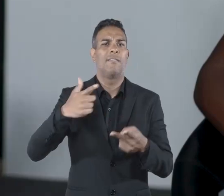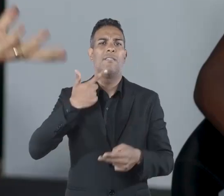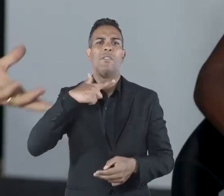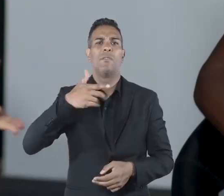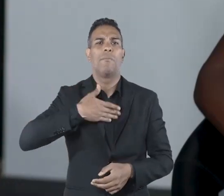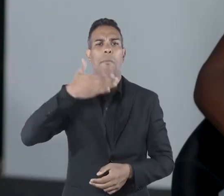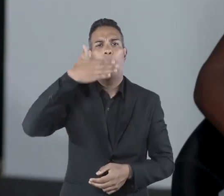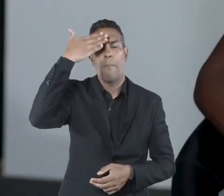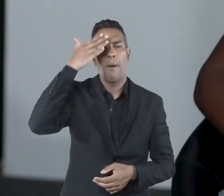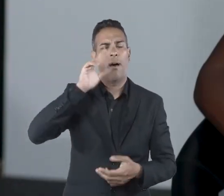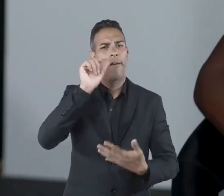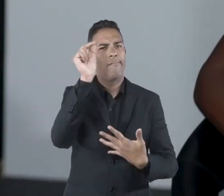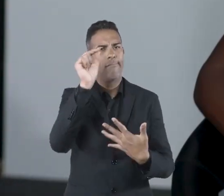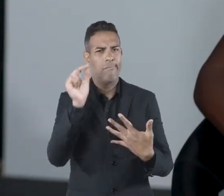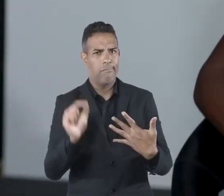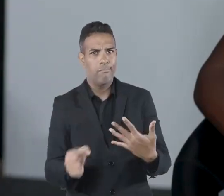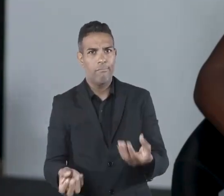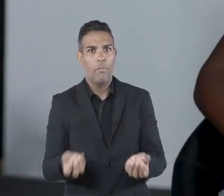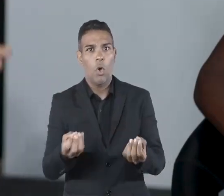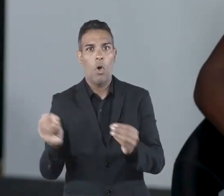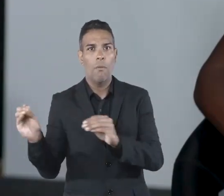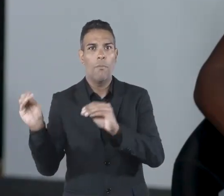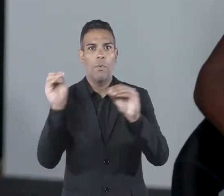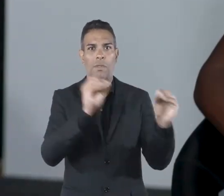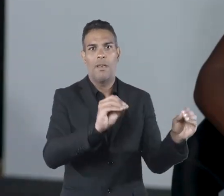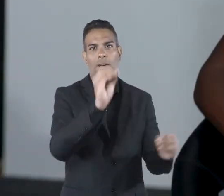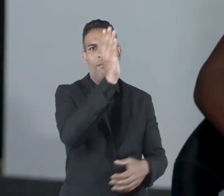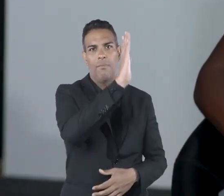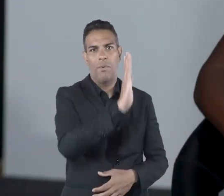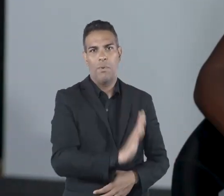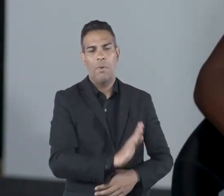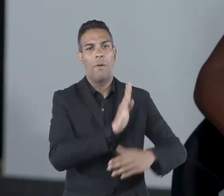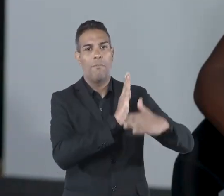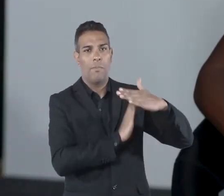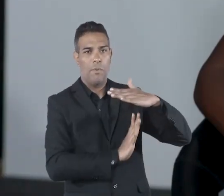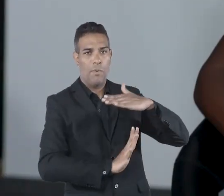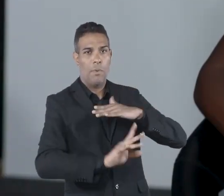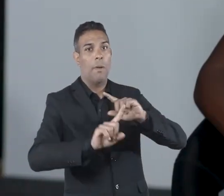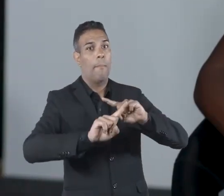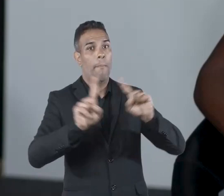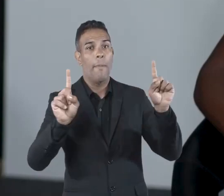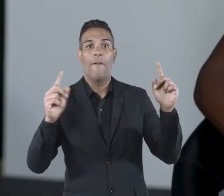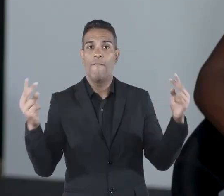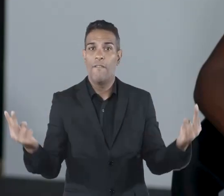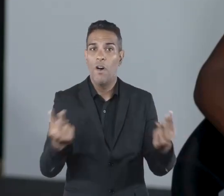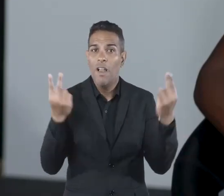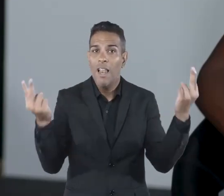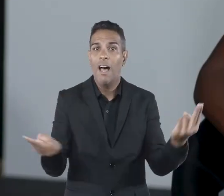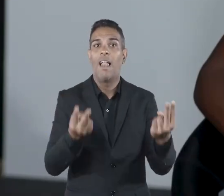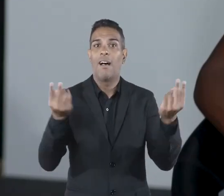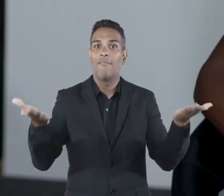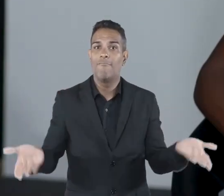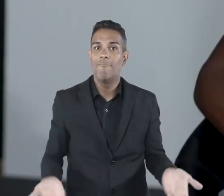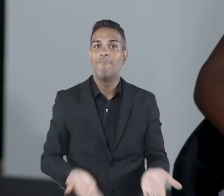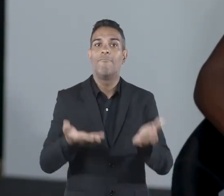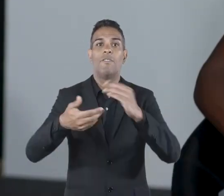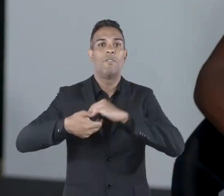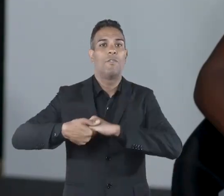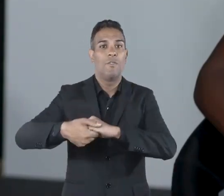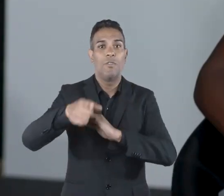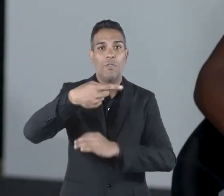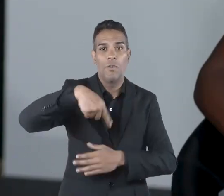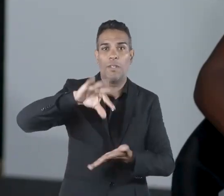com o idioma francês, idioma árabe e outros tantos. Então vamos